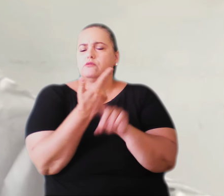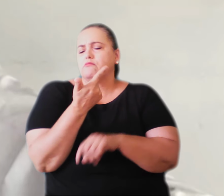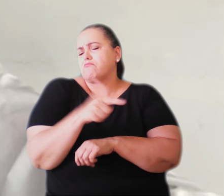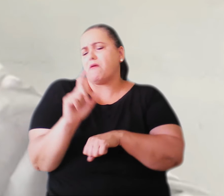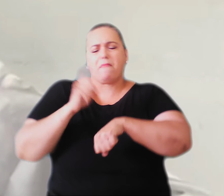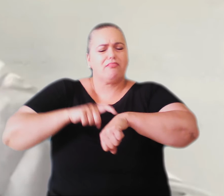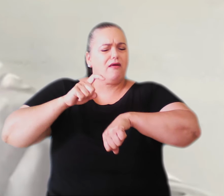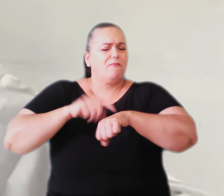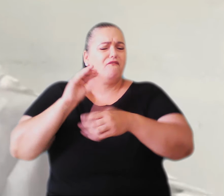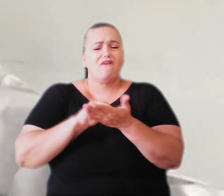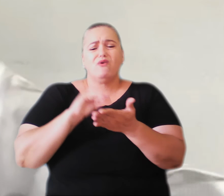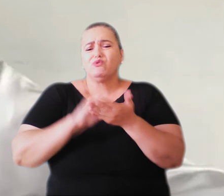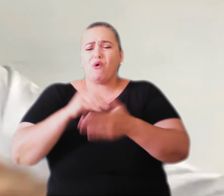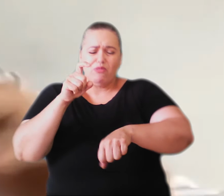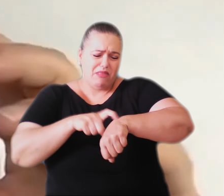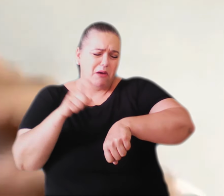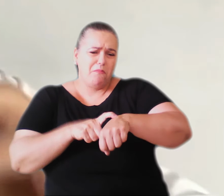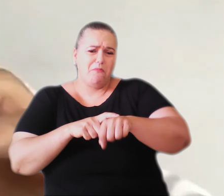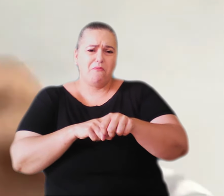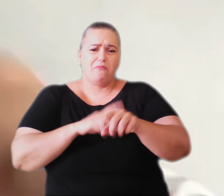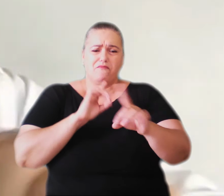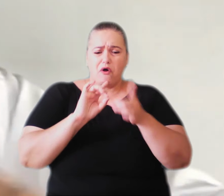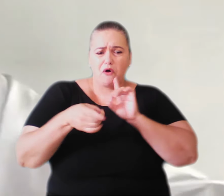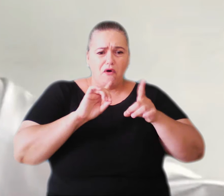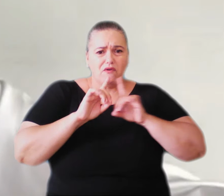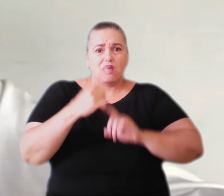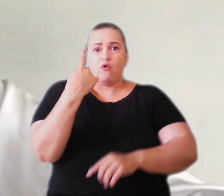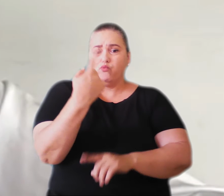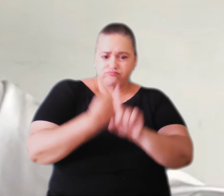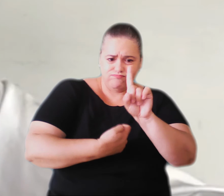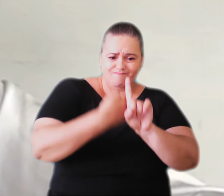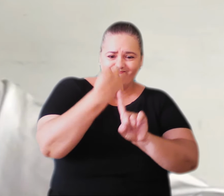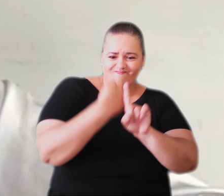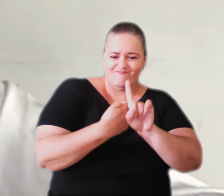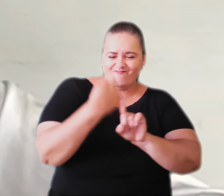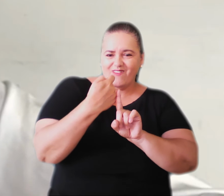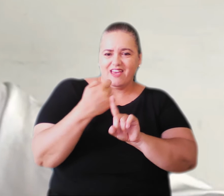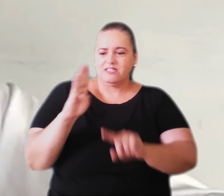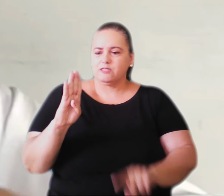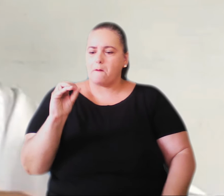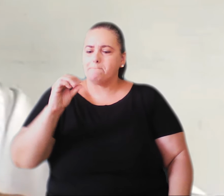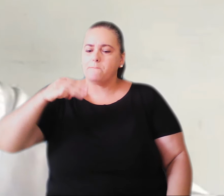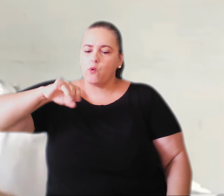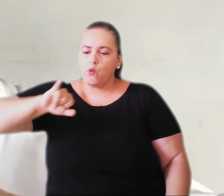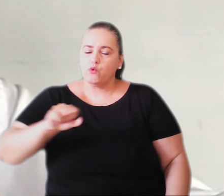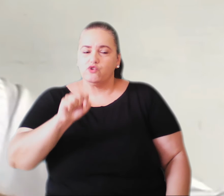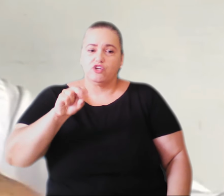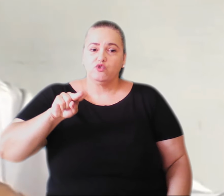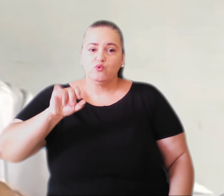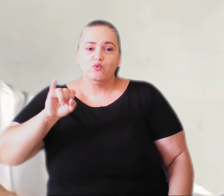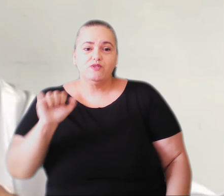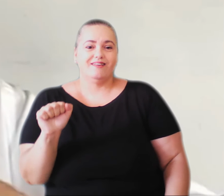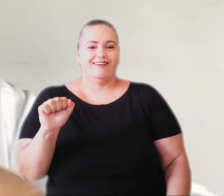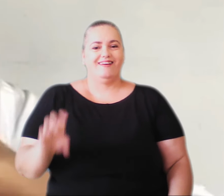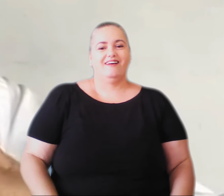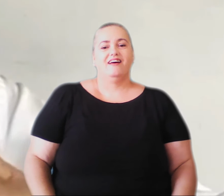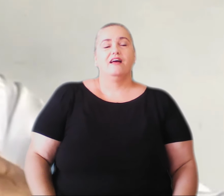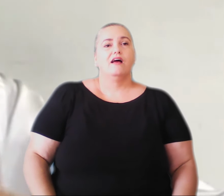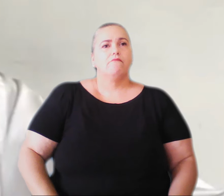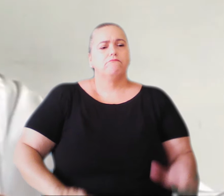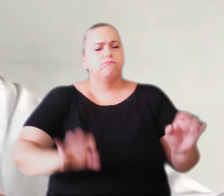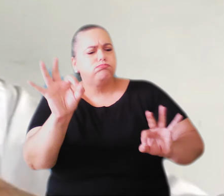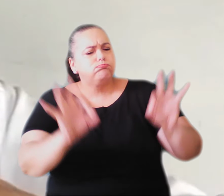e tampouco condições de coordenar, porque eu ficava um mês em Bom Jesus coordenando isso, arrumando espaço